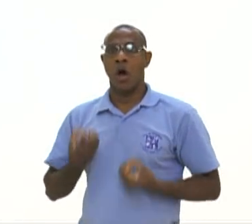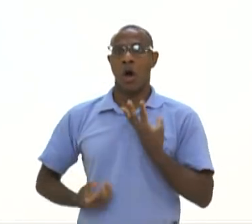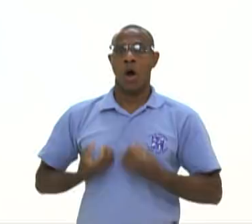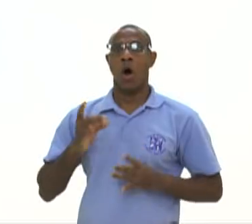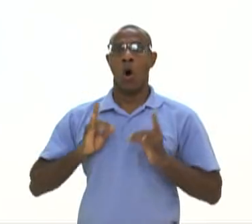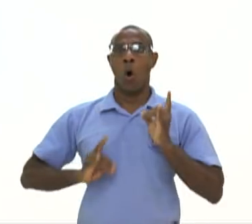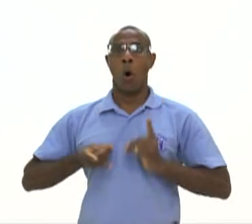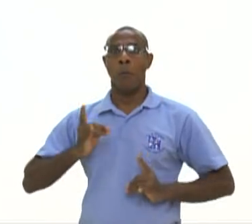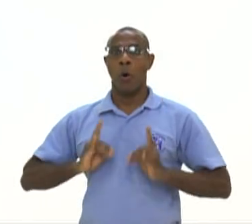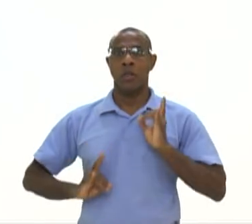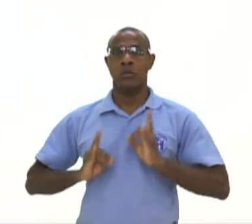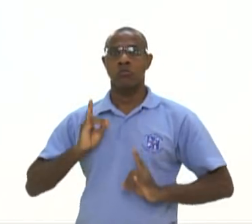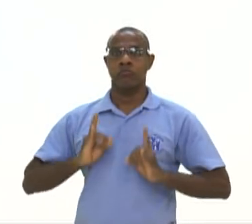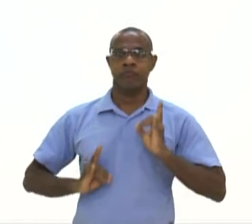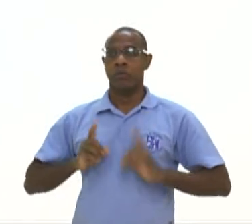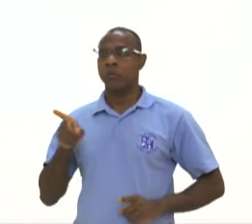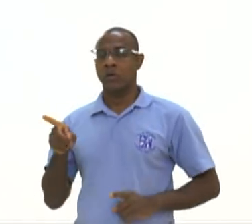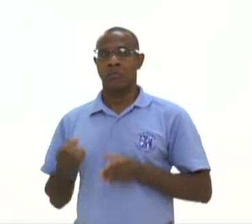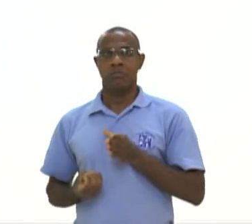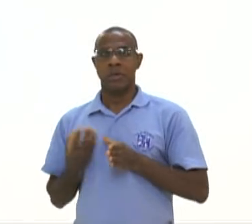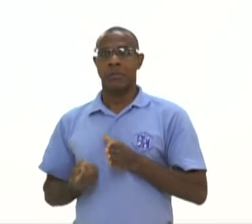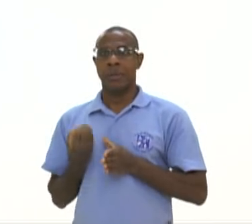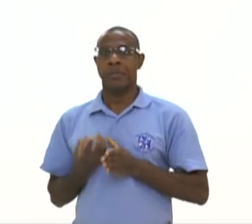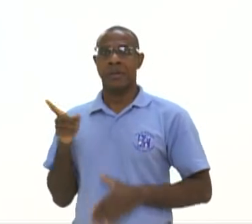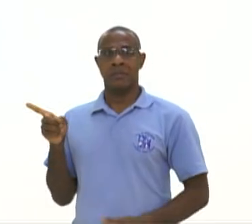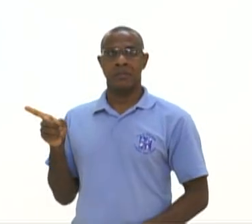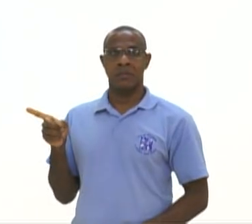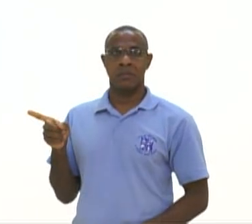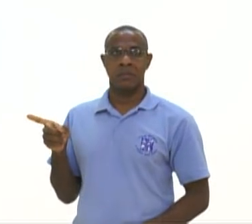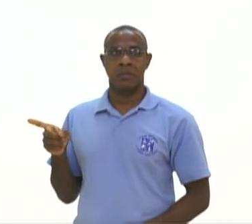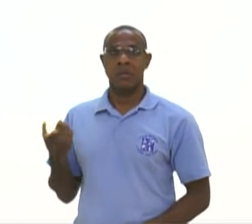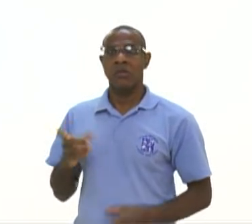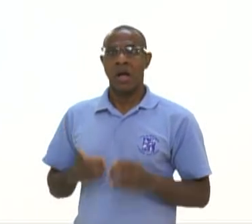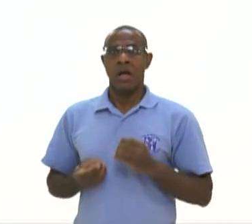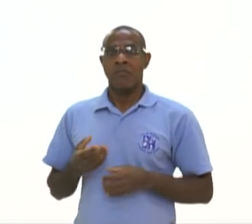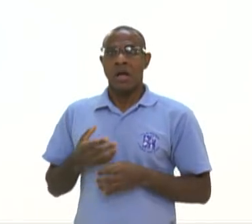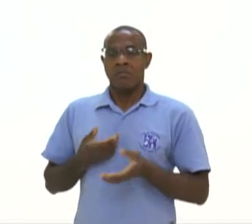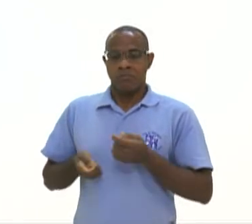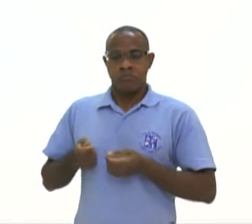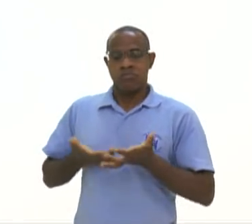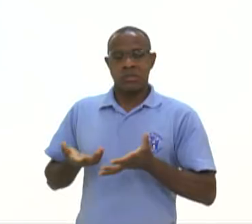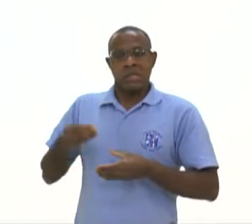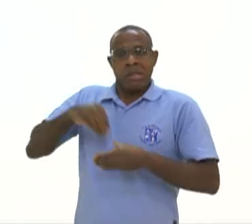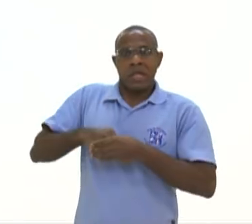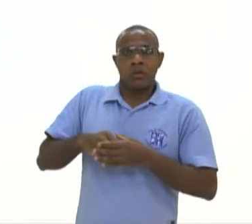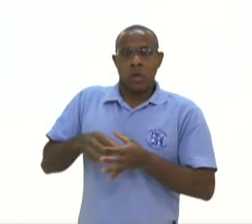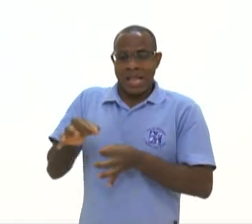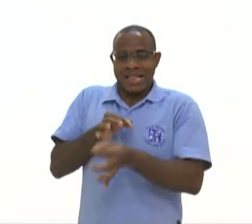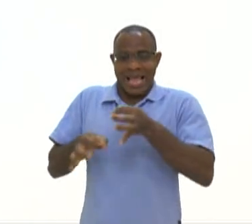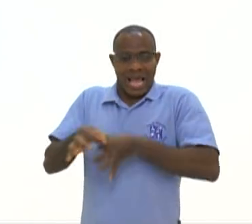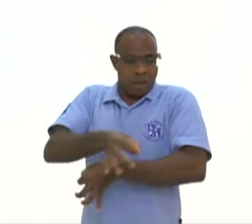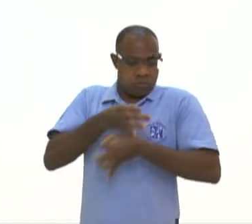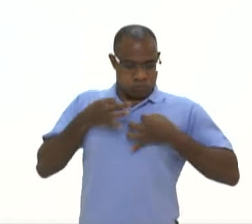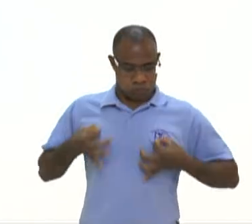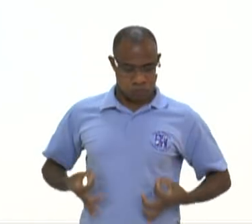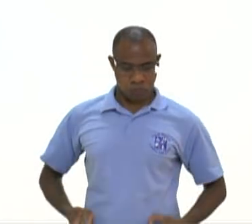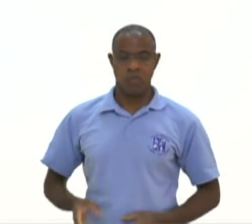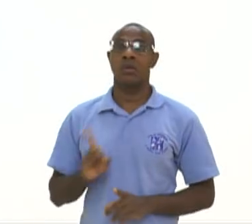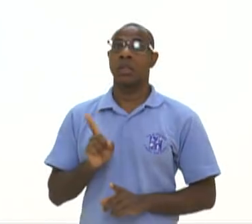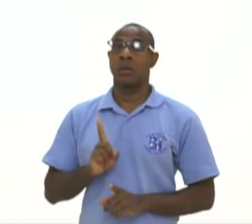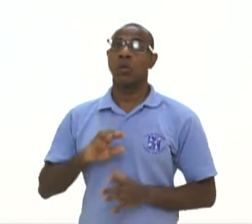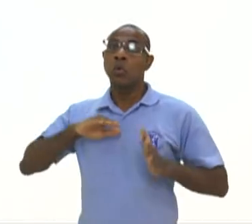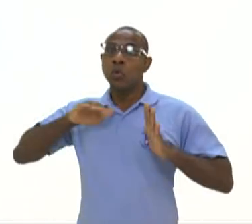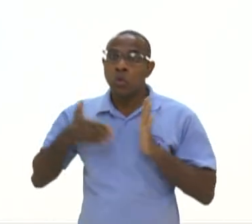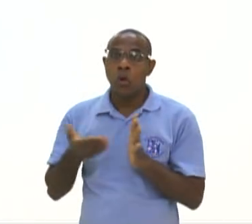esses hormônios que esta célula produz, eles não vão agir em todas as células do corpo. Eles vão agir apenas nas